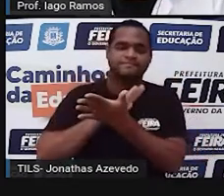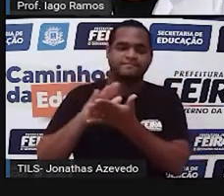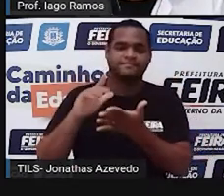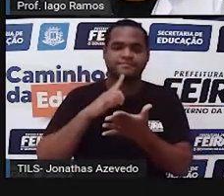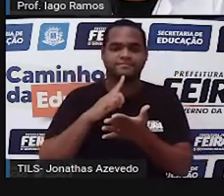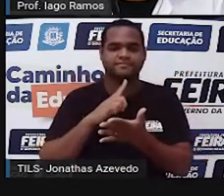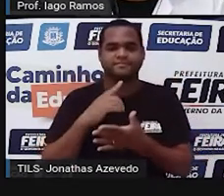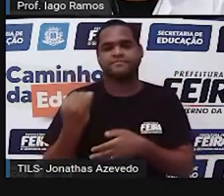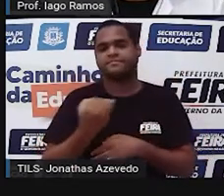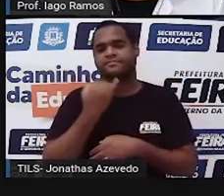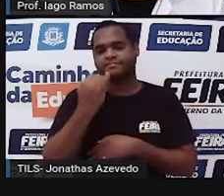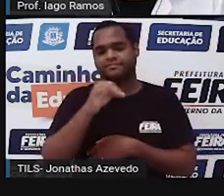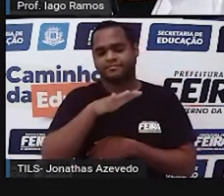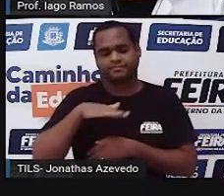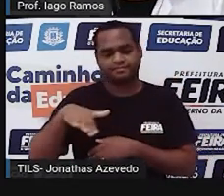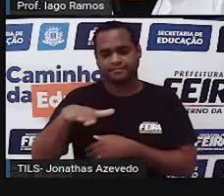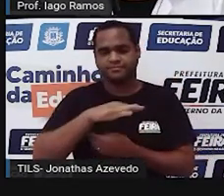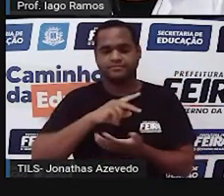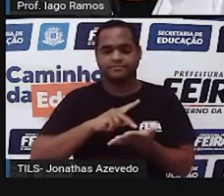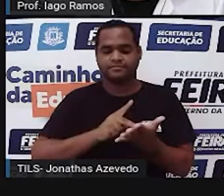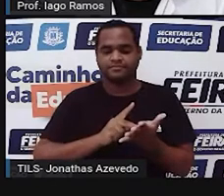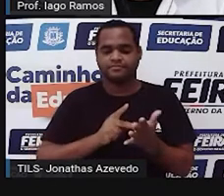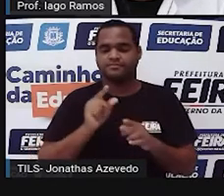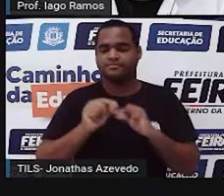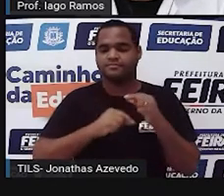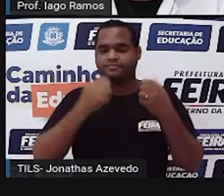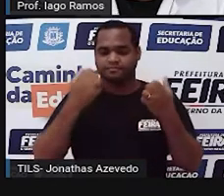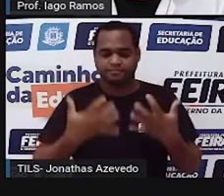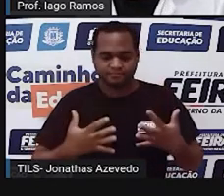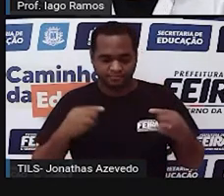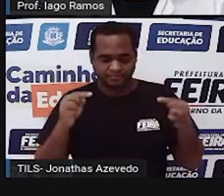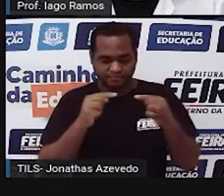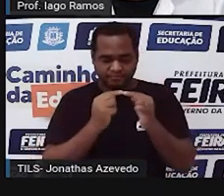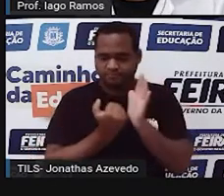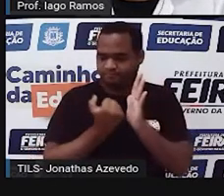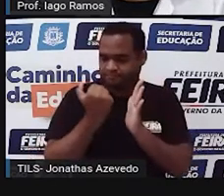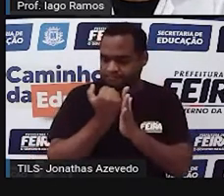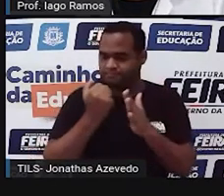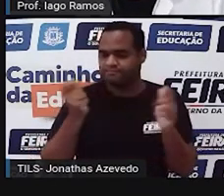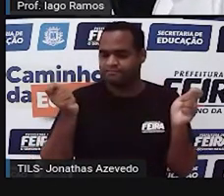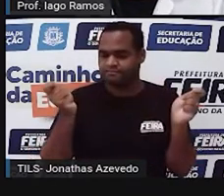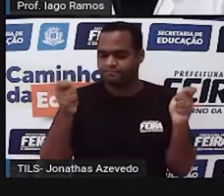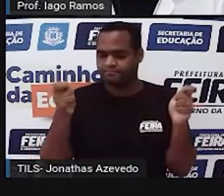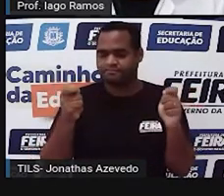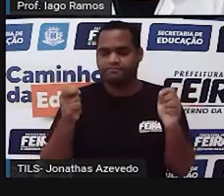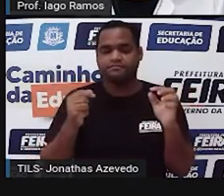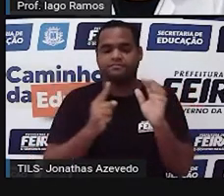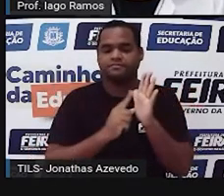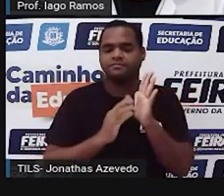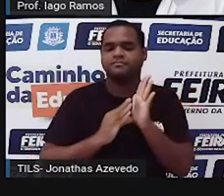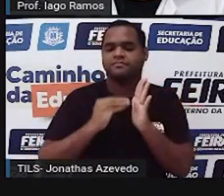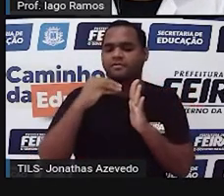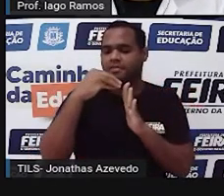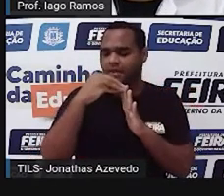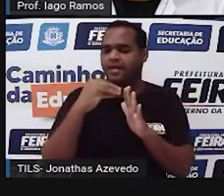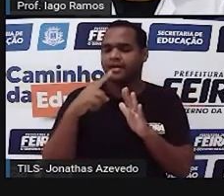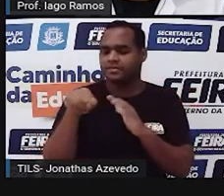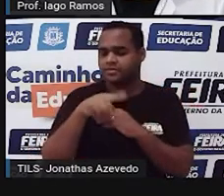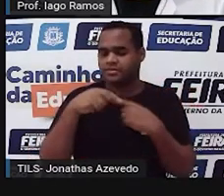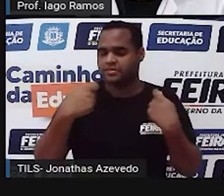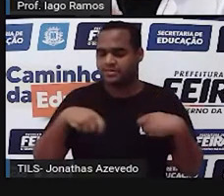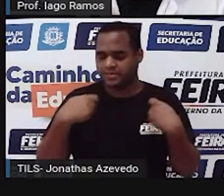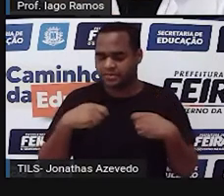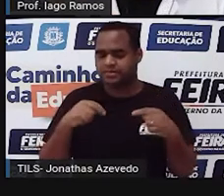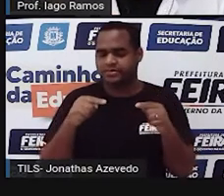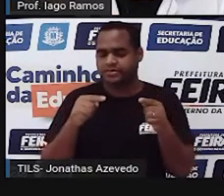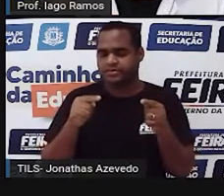da geometria tá bom algumas coisinhas que apesar de ser o básico né são coisinhas que a gente precisa